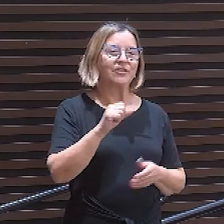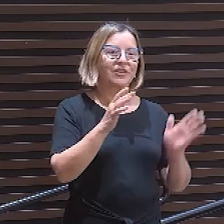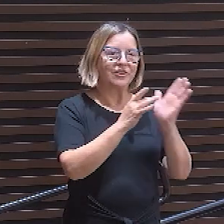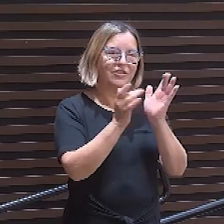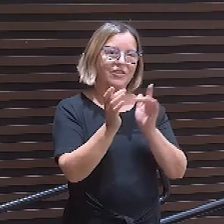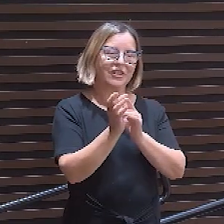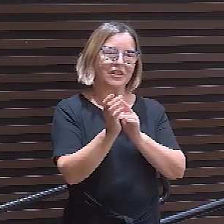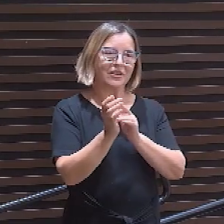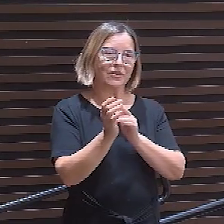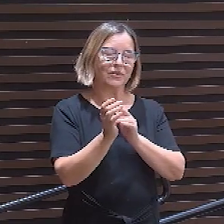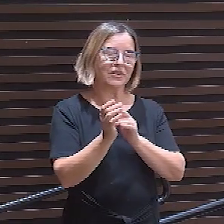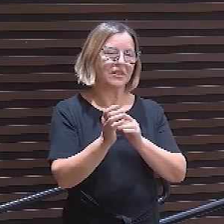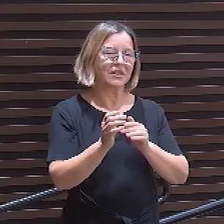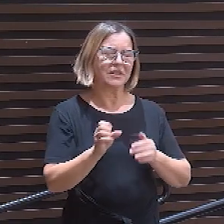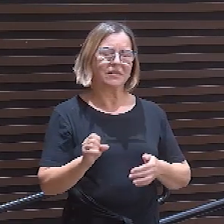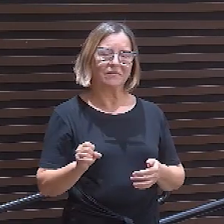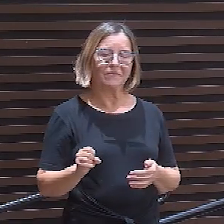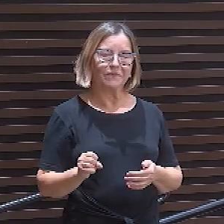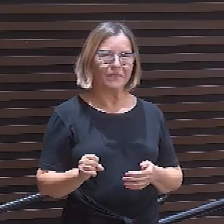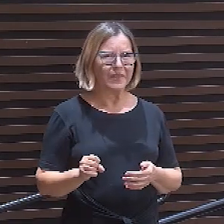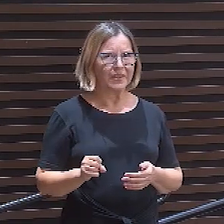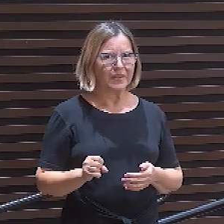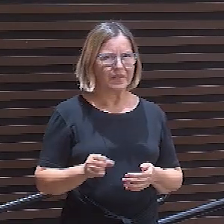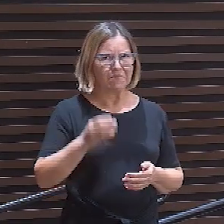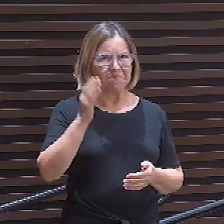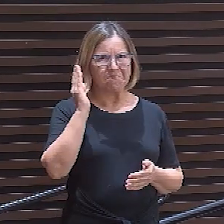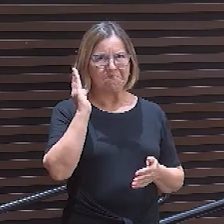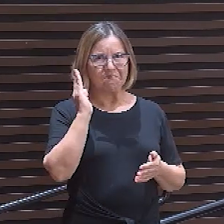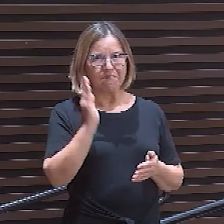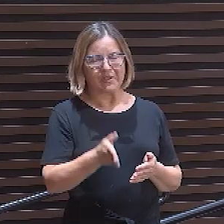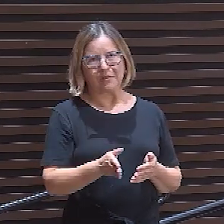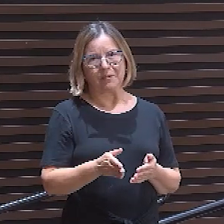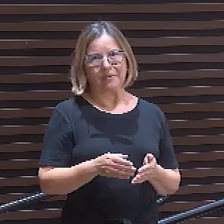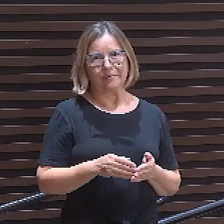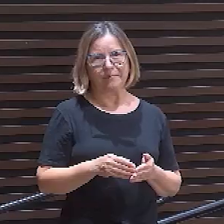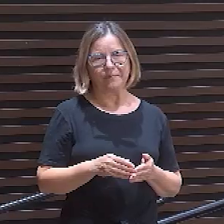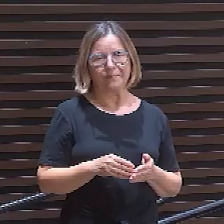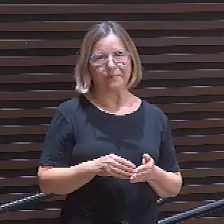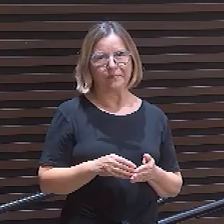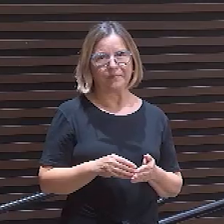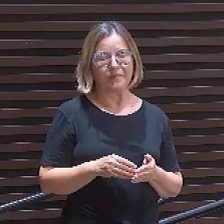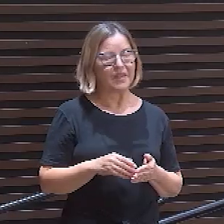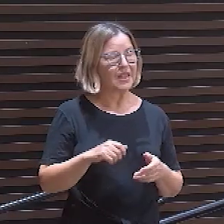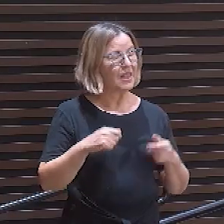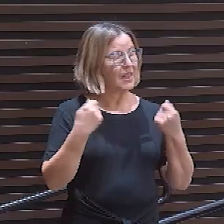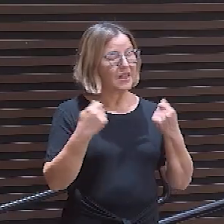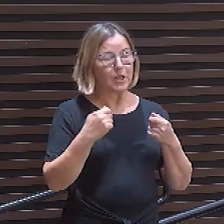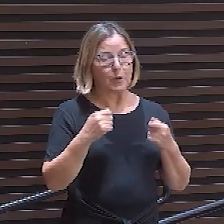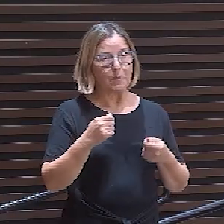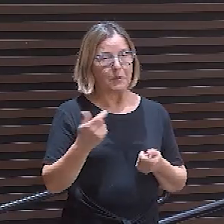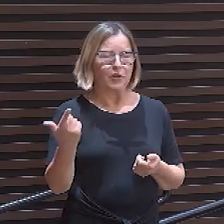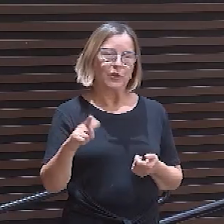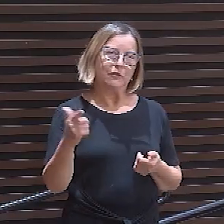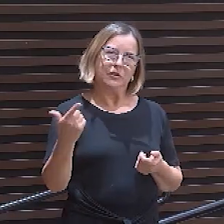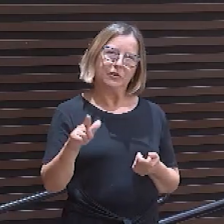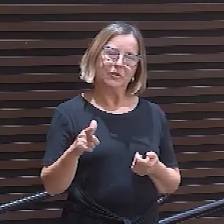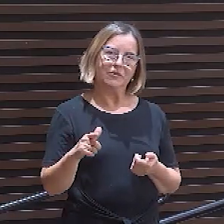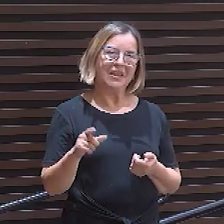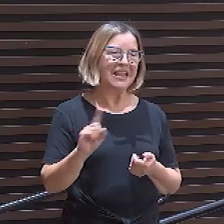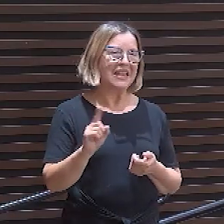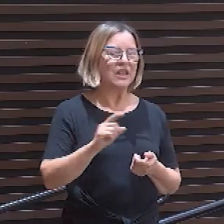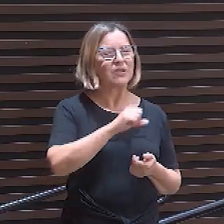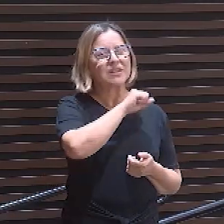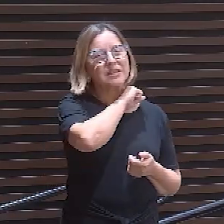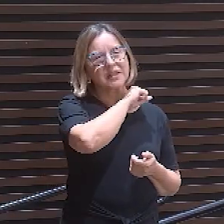repetir. Não é um sacrifício que se memoriza cada vez como se fosse alguma